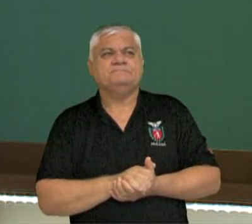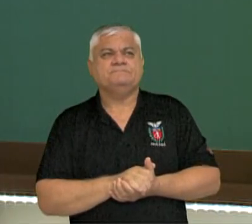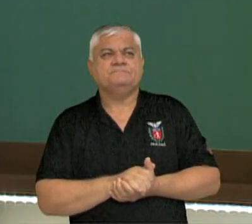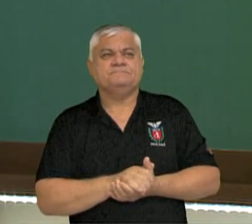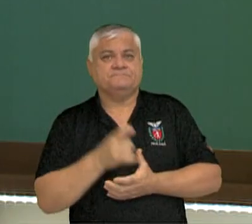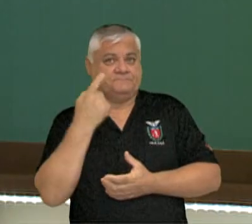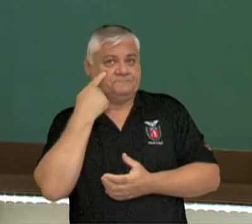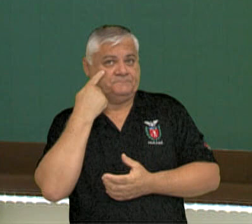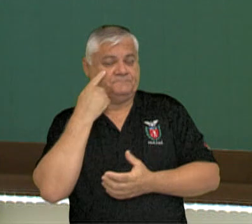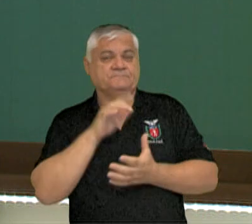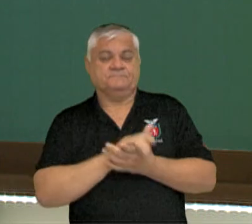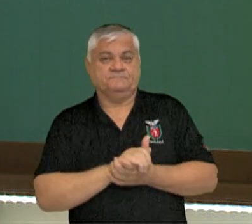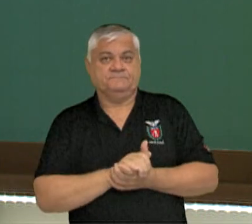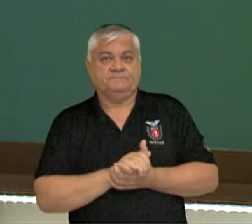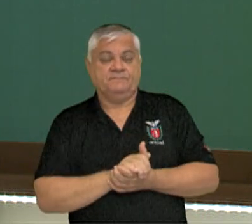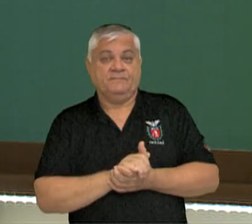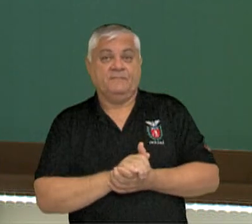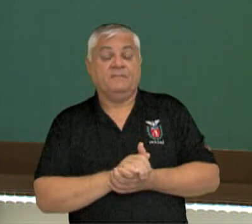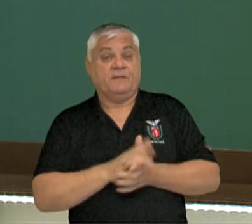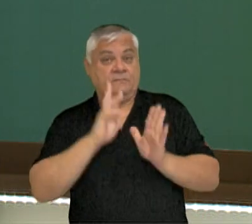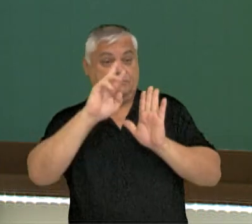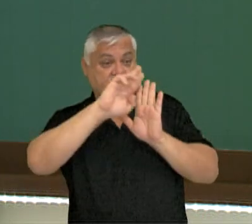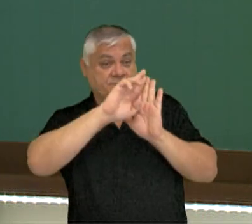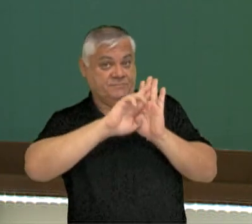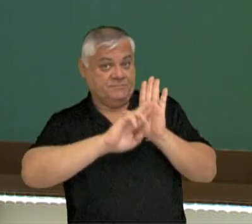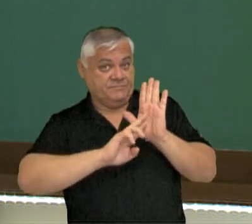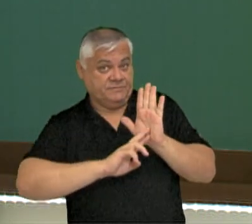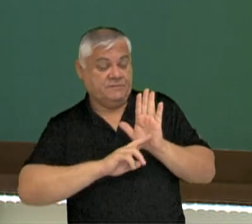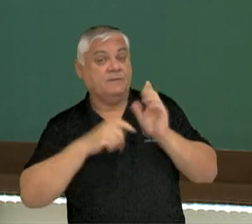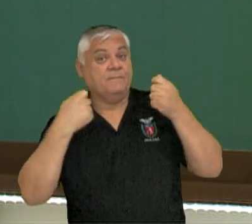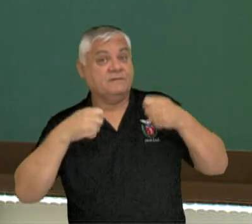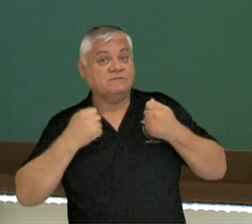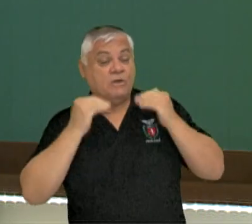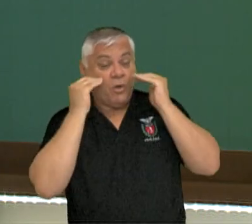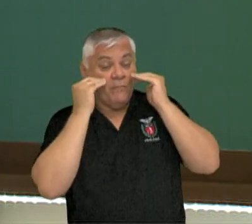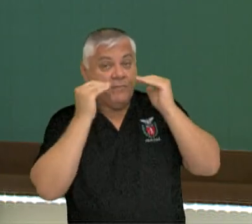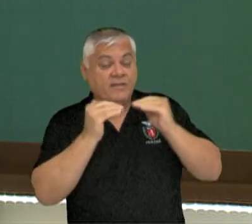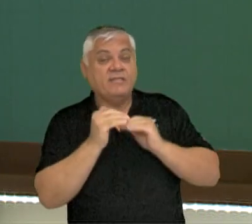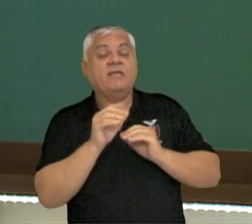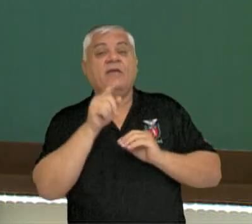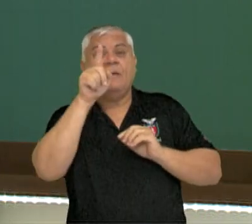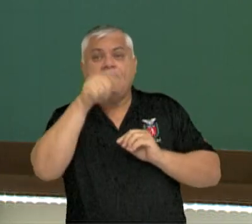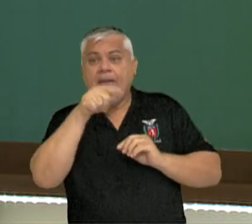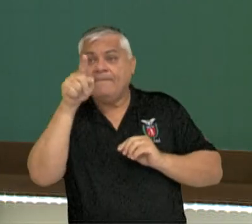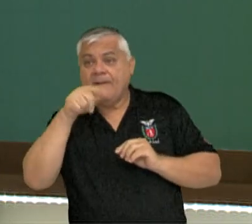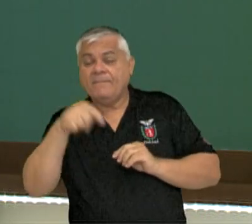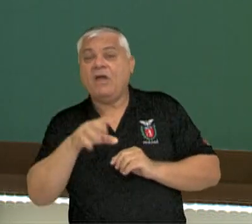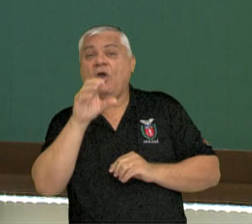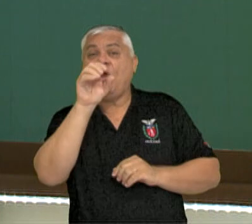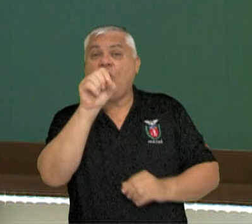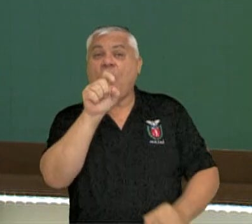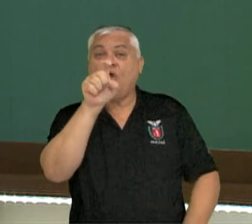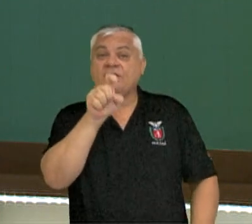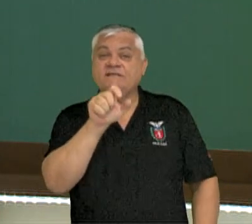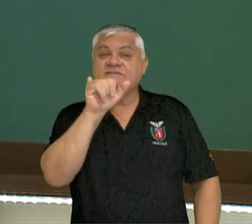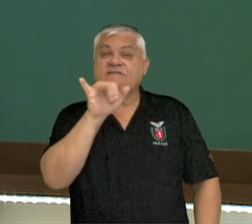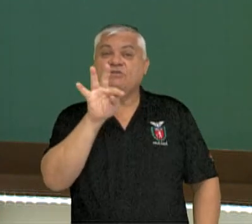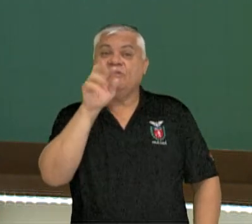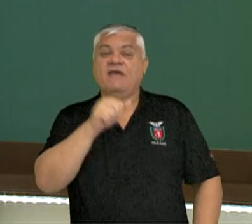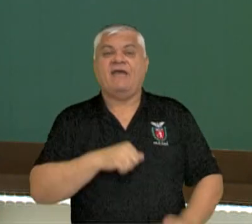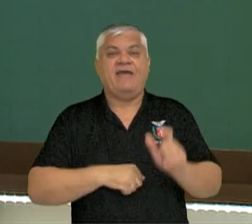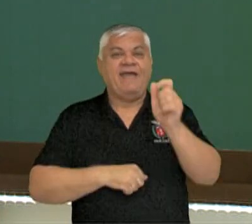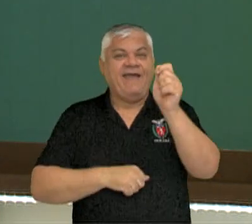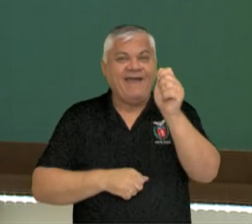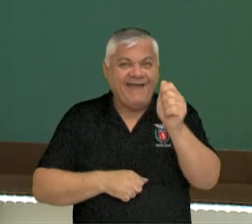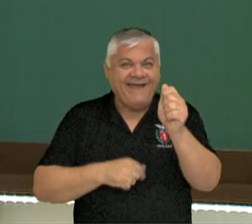Olha lá. Então, segundo a regra, né, nós devemos acentuar as oxítonas que são terminadas